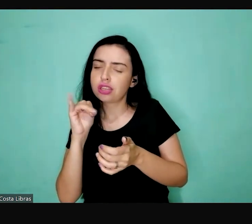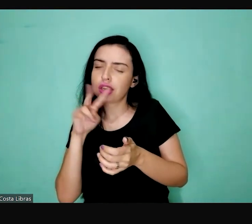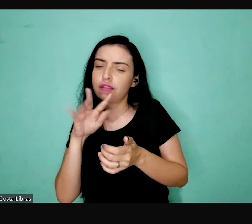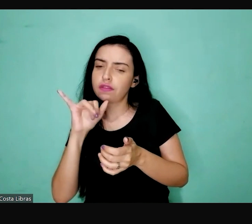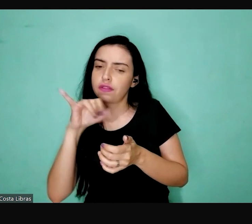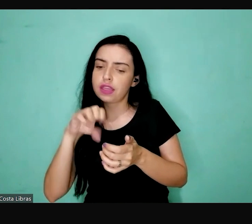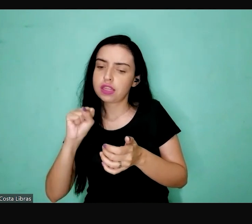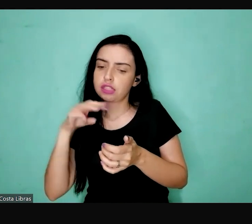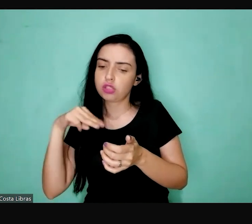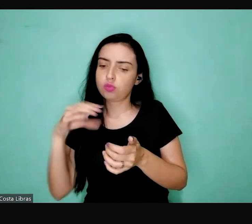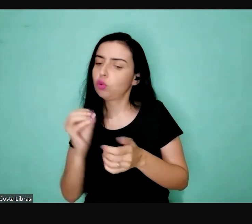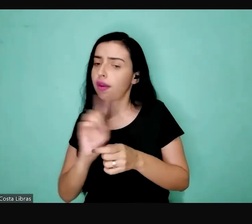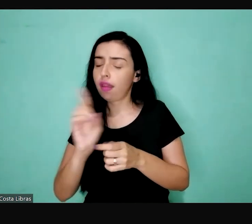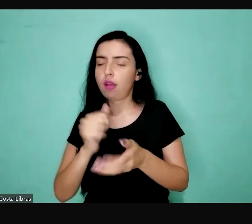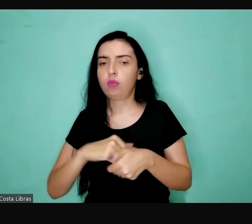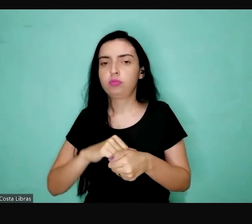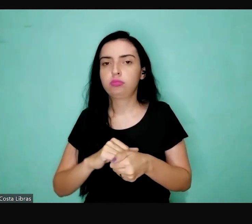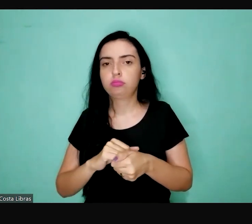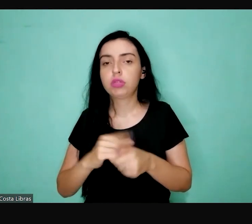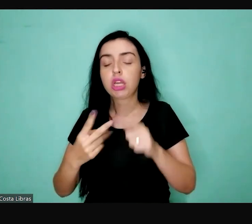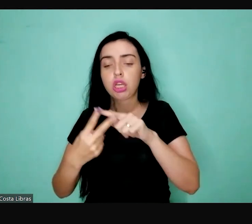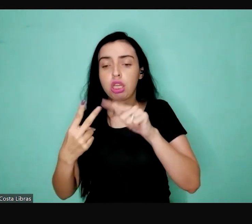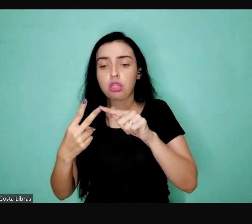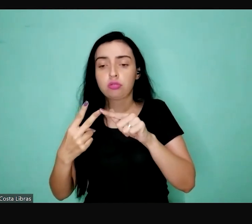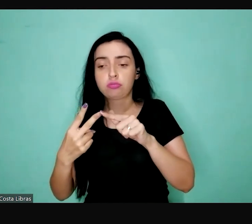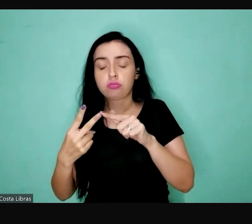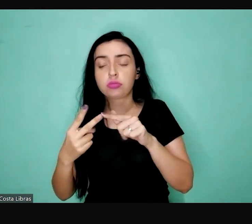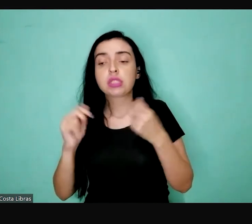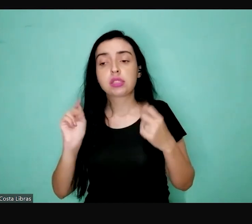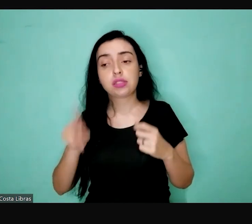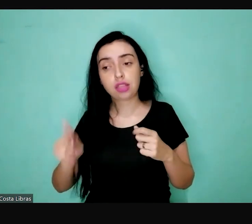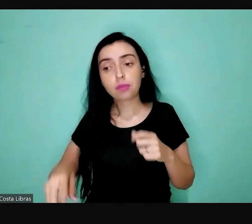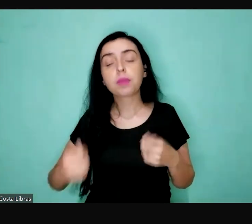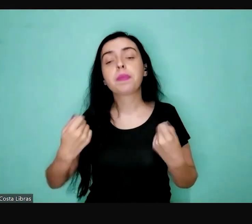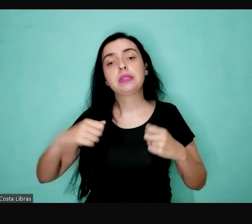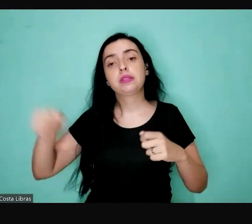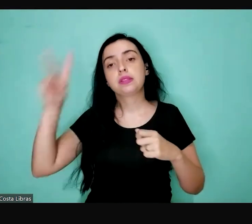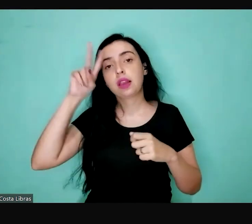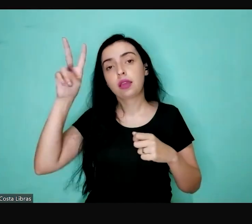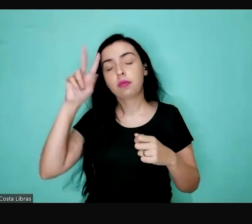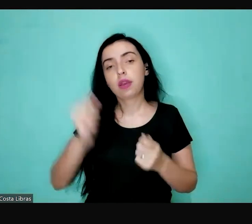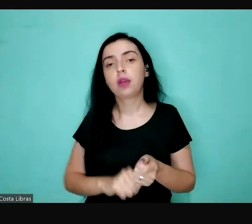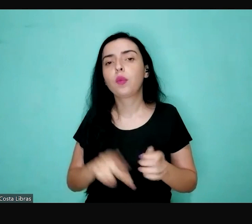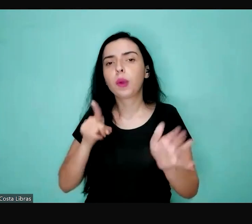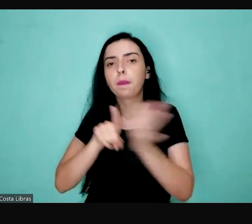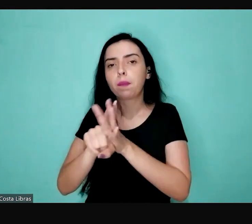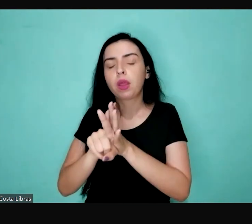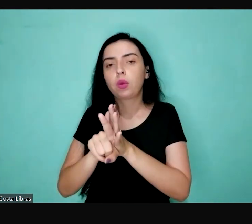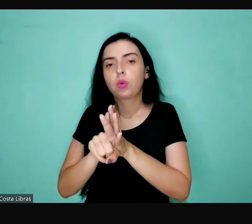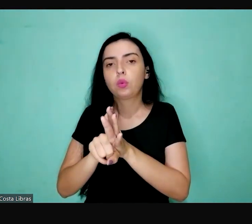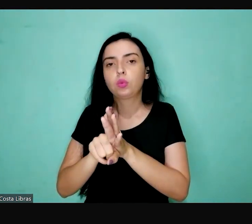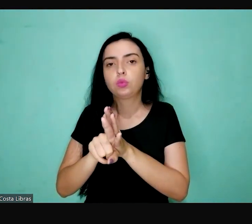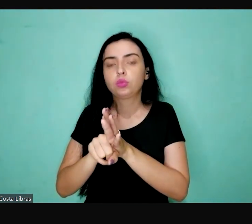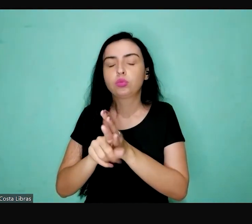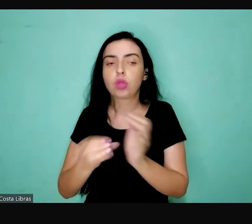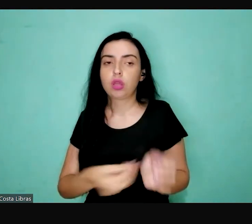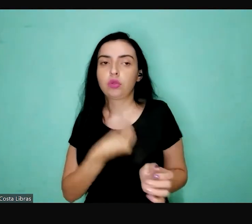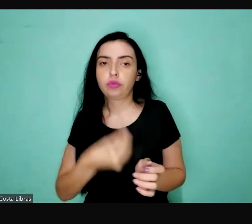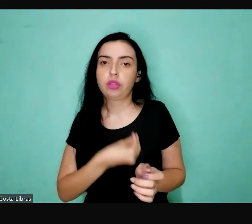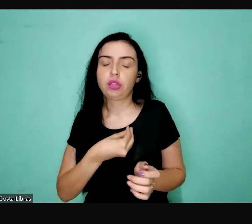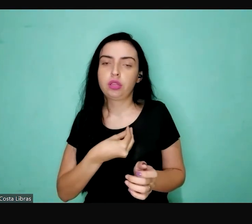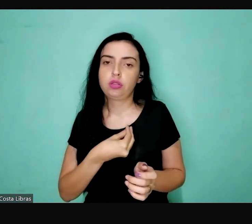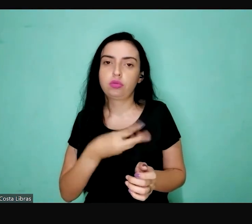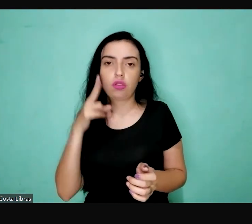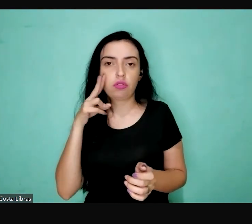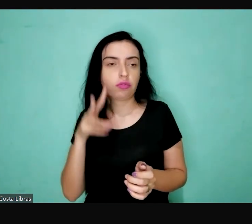né, e ativismo, ela precisa sempre ser lembrada. Eu pergunto aos presentes aqui, e vejo